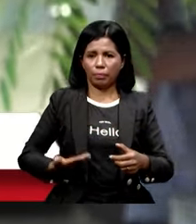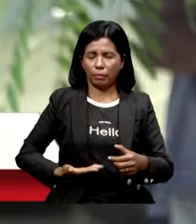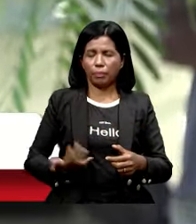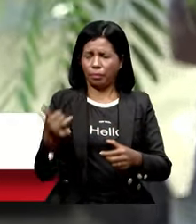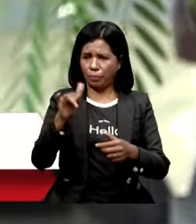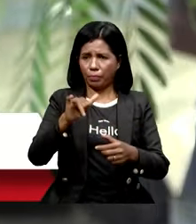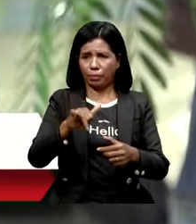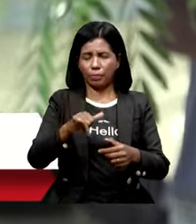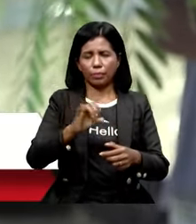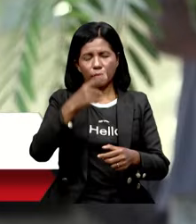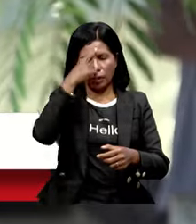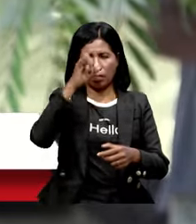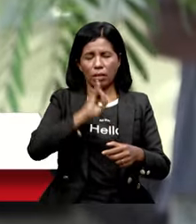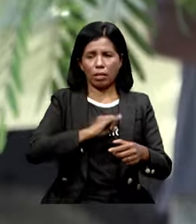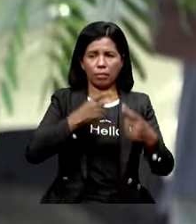Tama ho kanuba